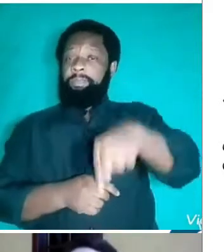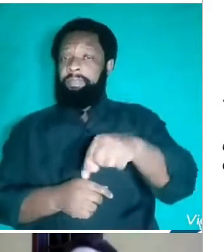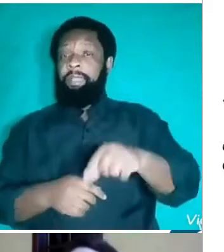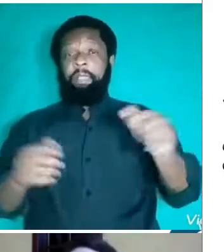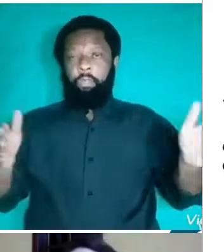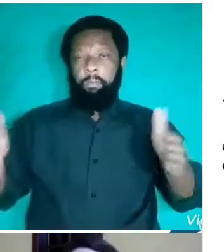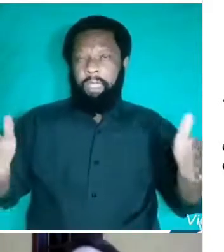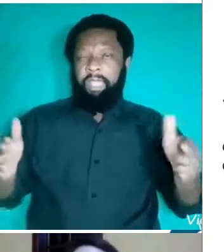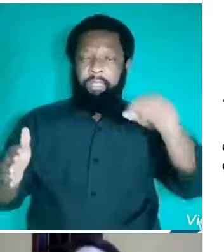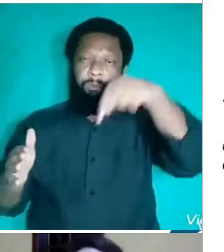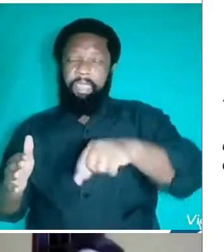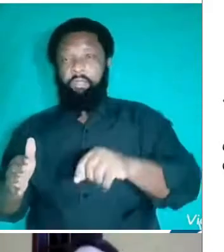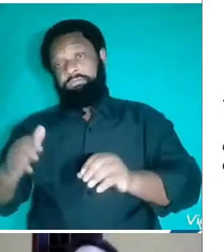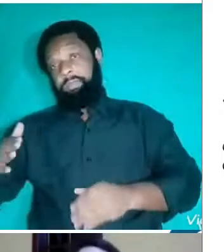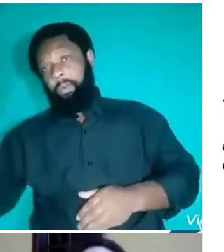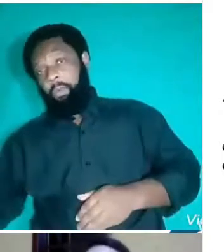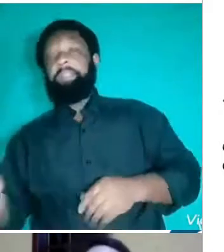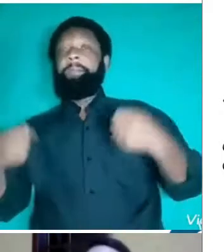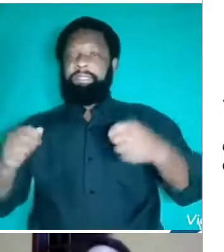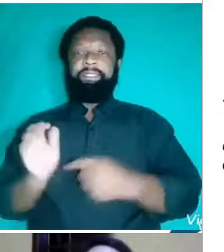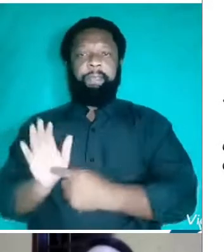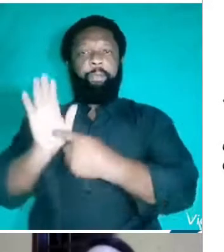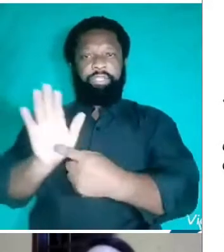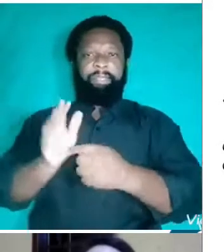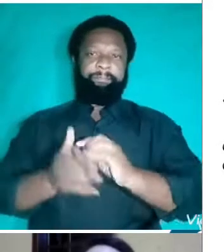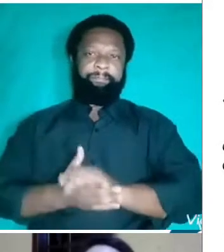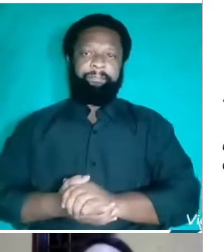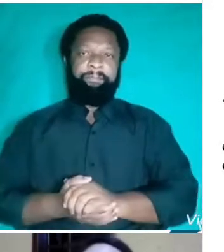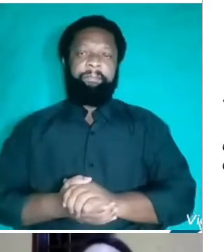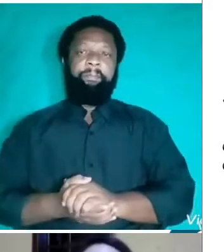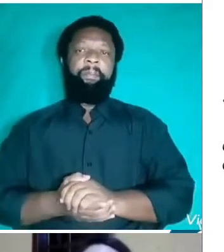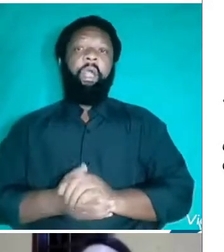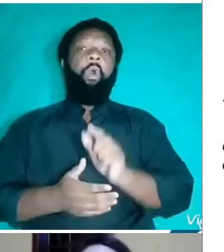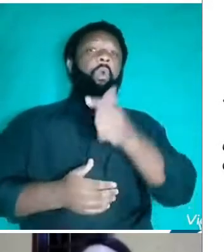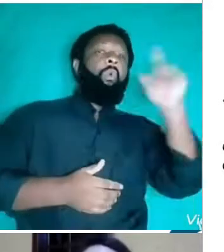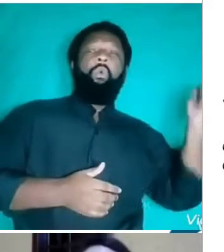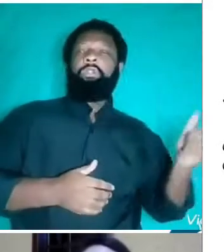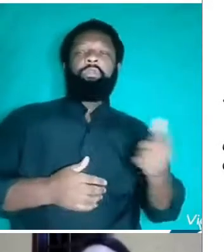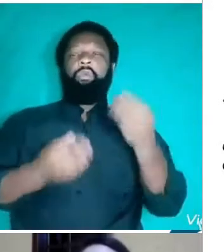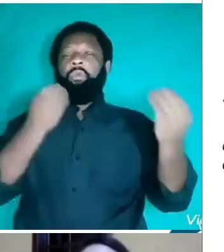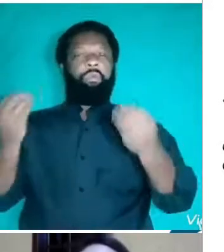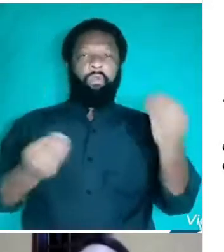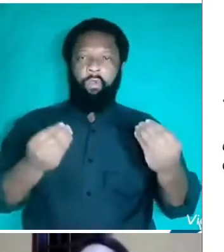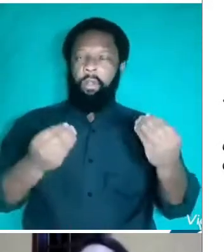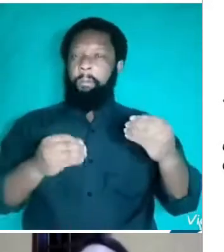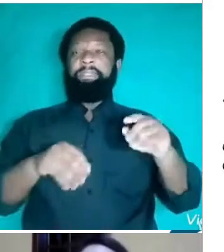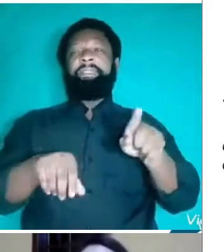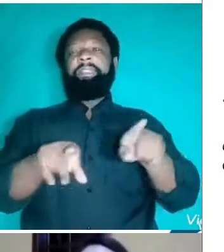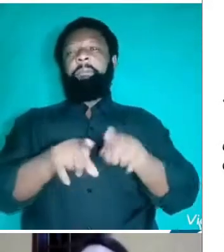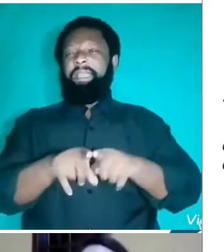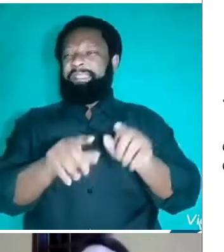da estrutura, ou se for na ponta, tá bom? E uma outra forma, né, ainda